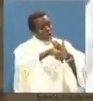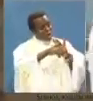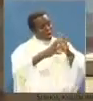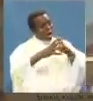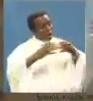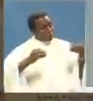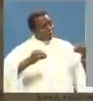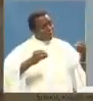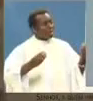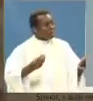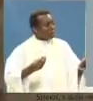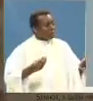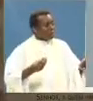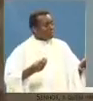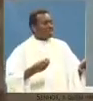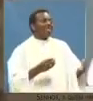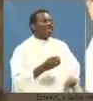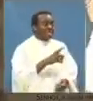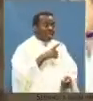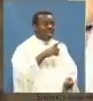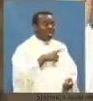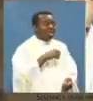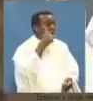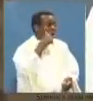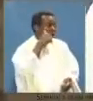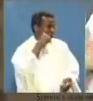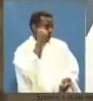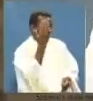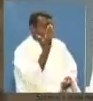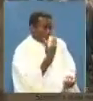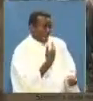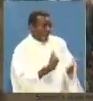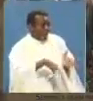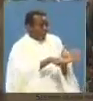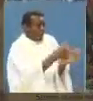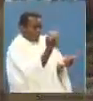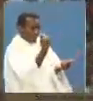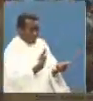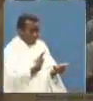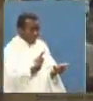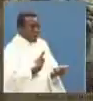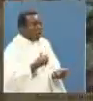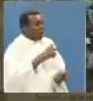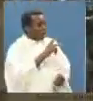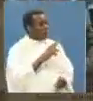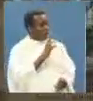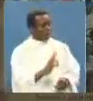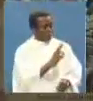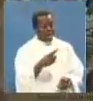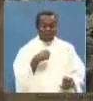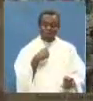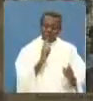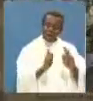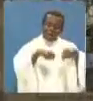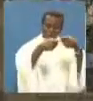Normalmente, quando a senhora vem e fala: padre, o senhor podia pôr a mão em minha cabeça e orar para a minha cura? Posso. Eu